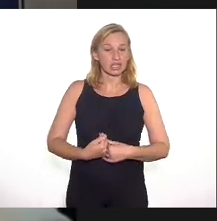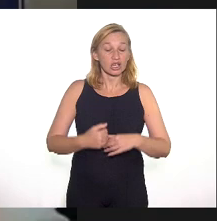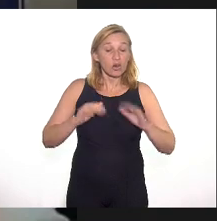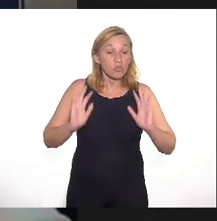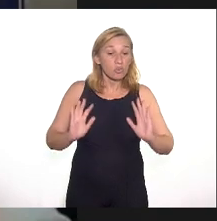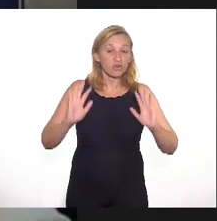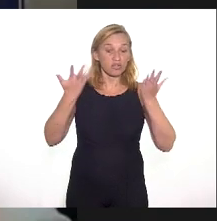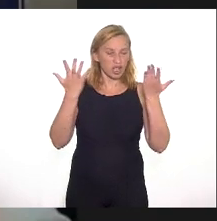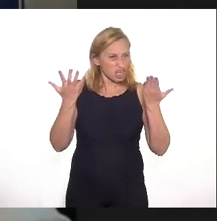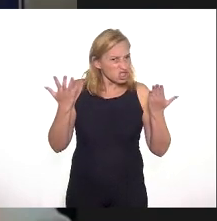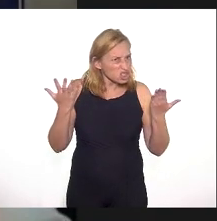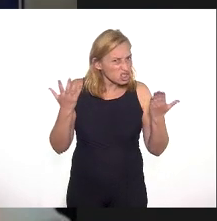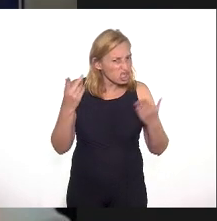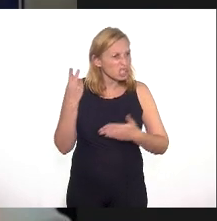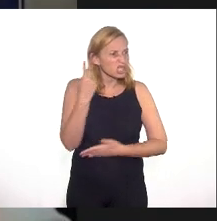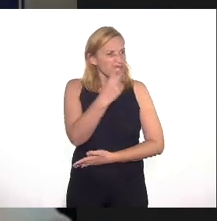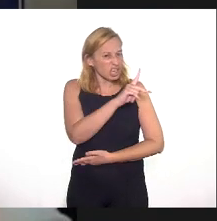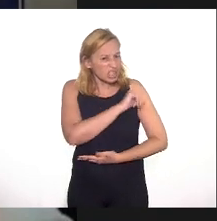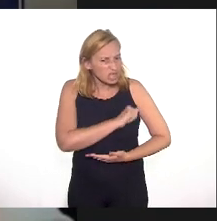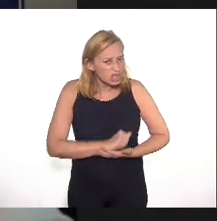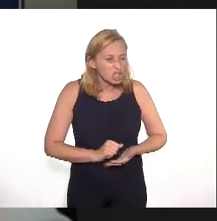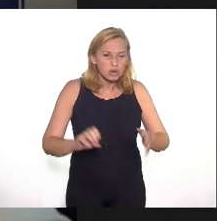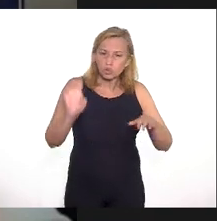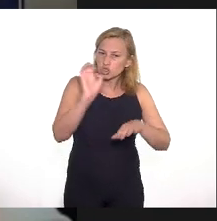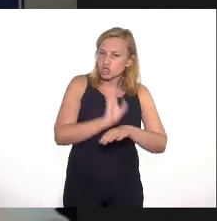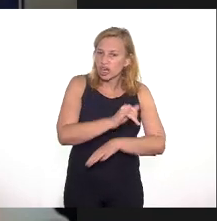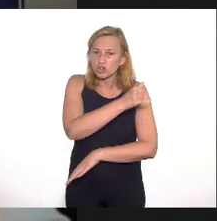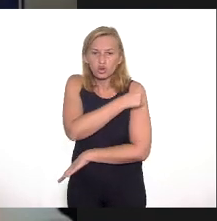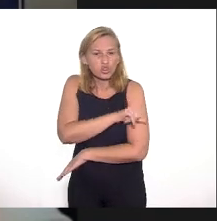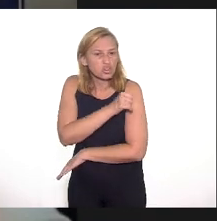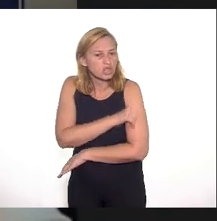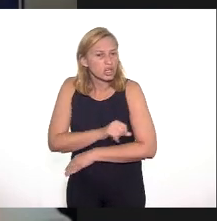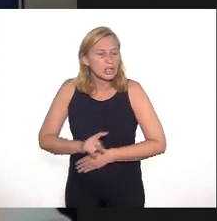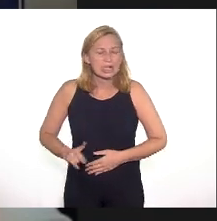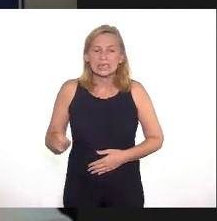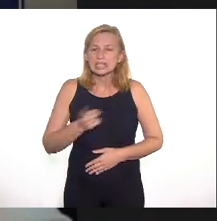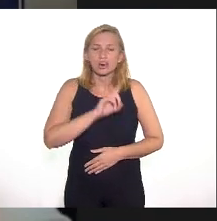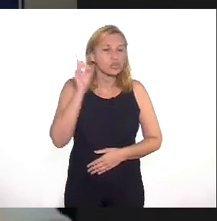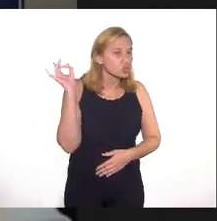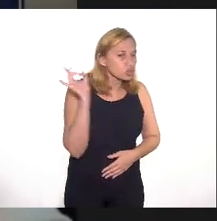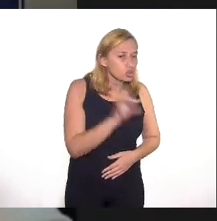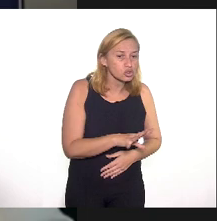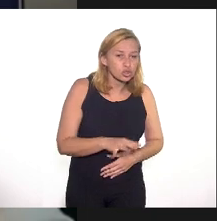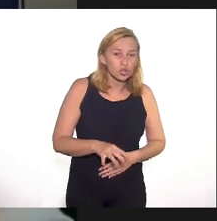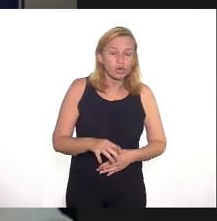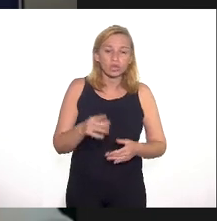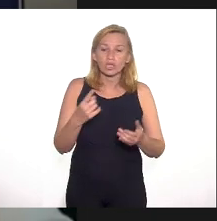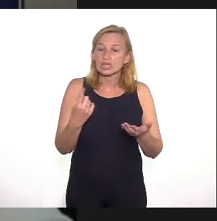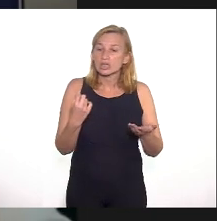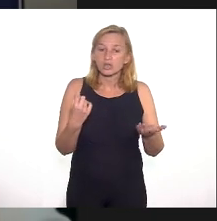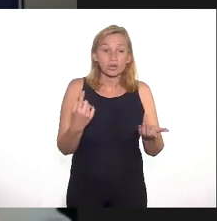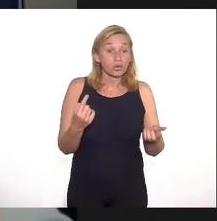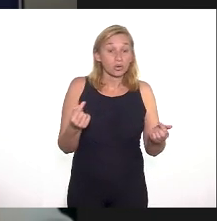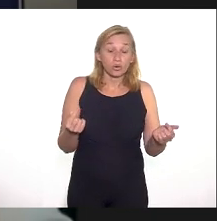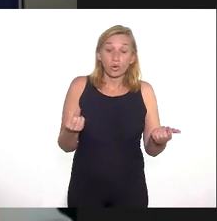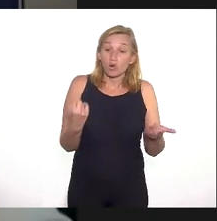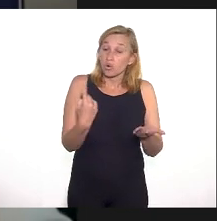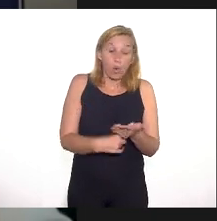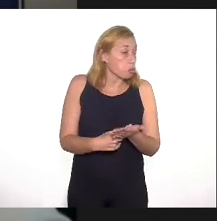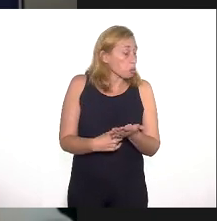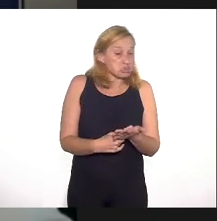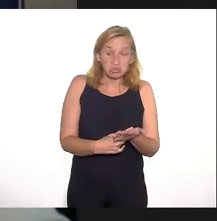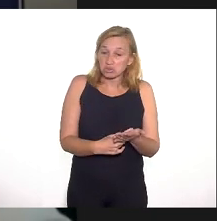evento dessa magnitude no estado do Rio de Janeiro é não só se descomprometer com a vida da nossa